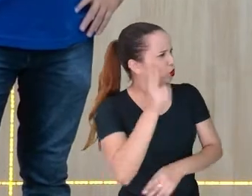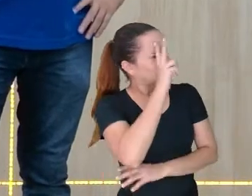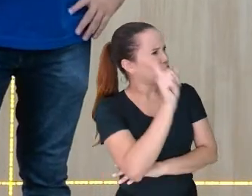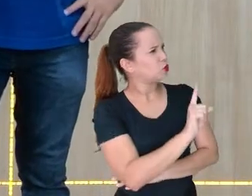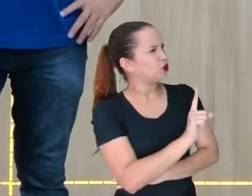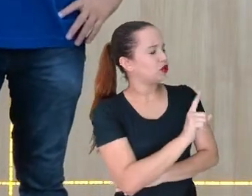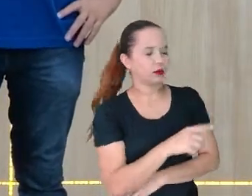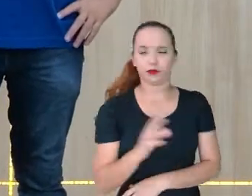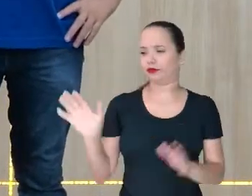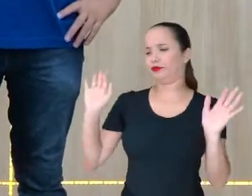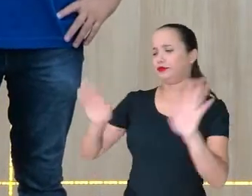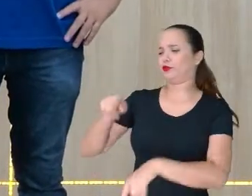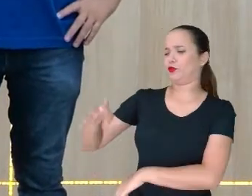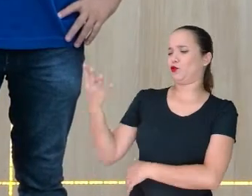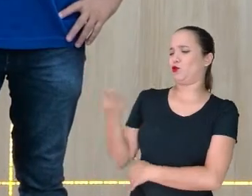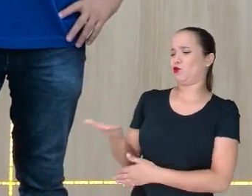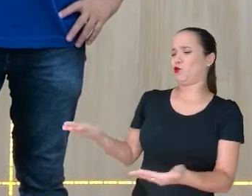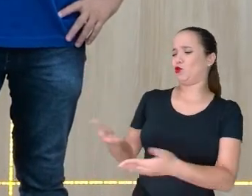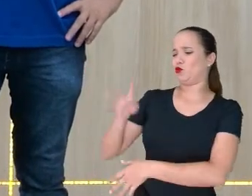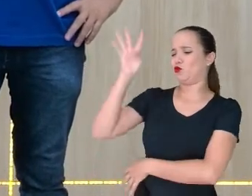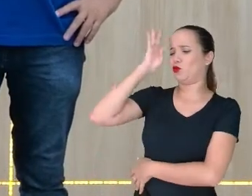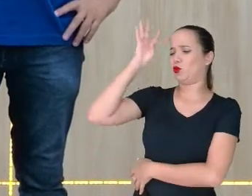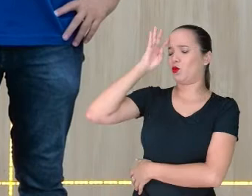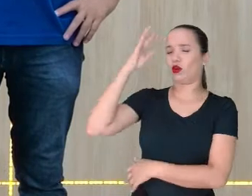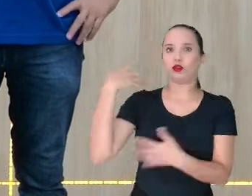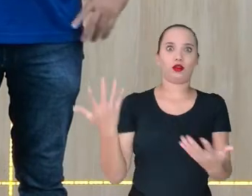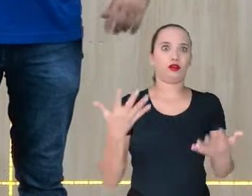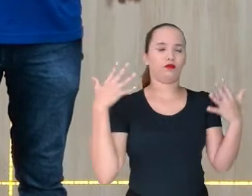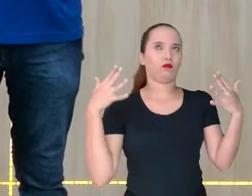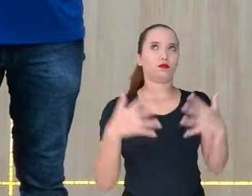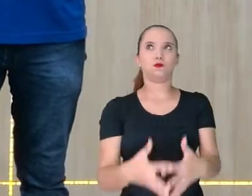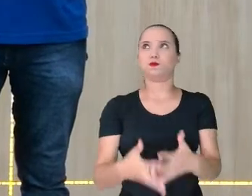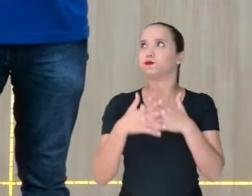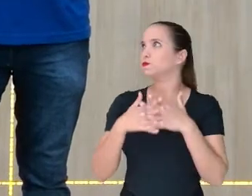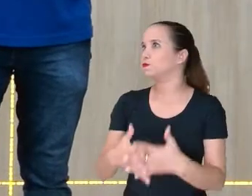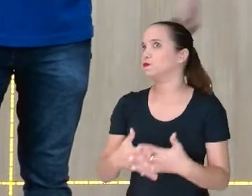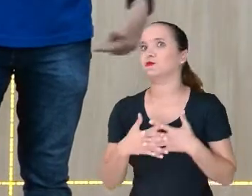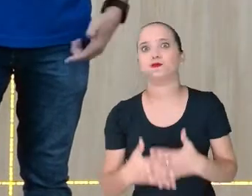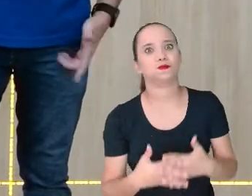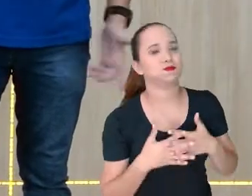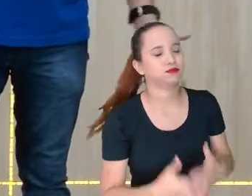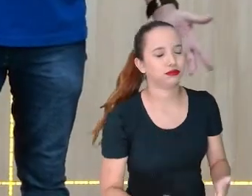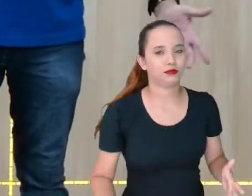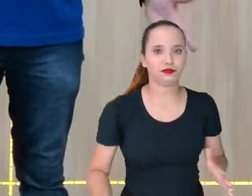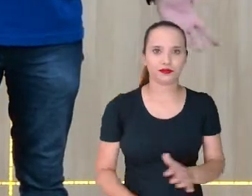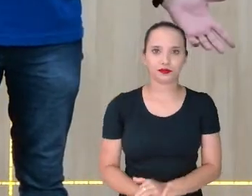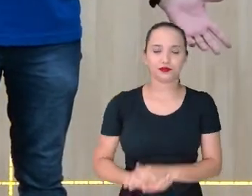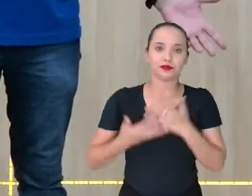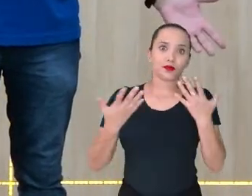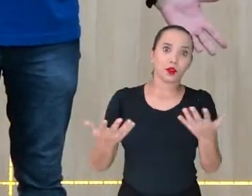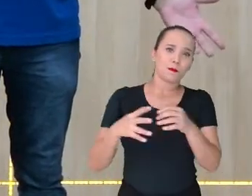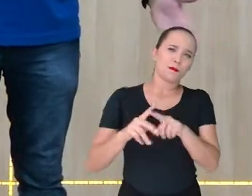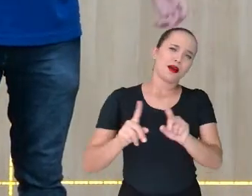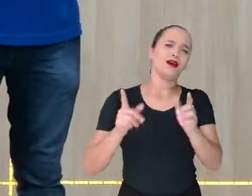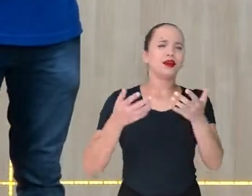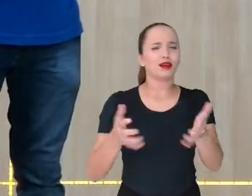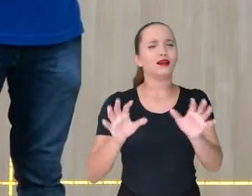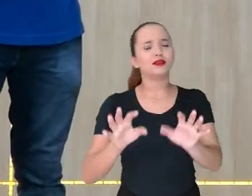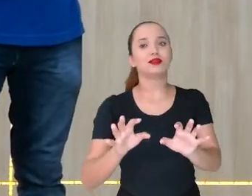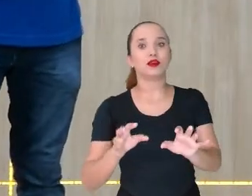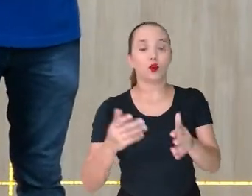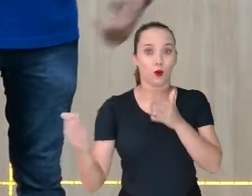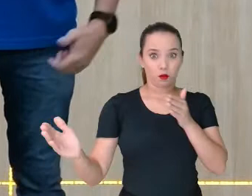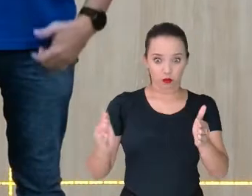esse menino hoje é quarta-feira. Eu mudei, aí pensa na confusão, né? Mas é assim mesmo. Época de